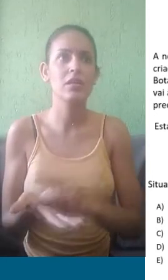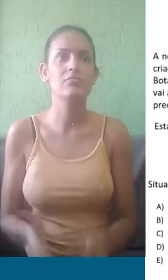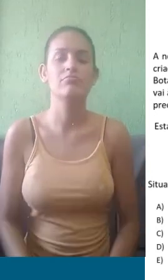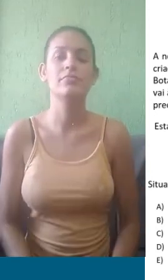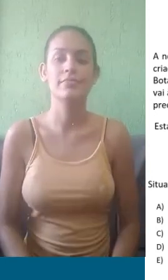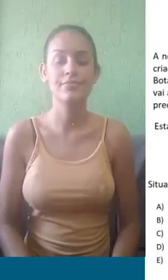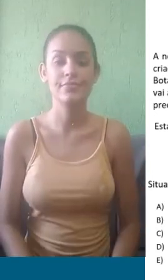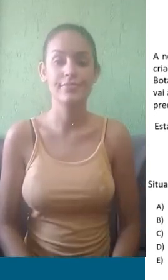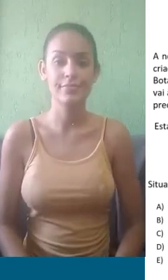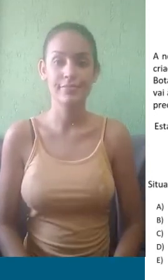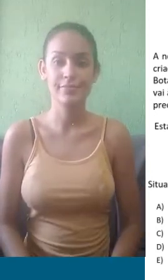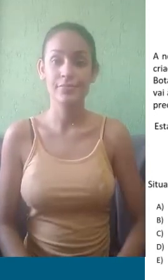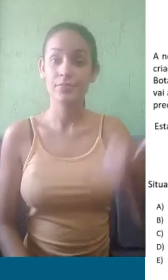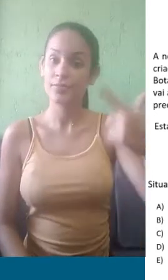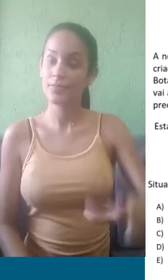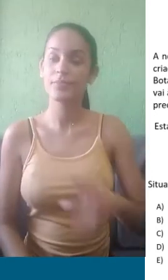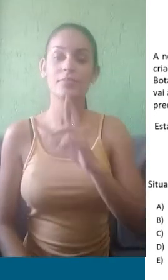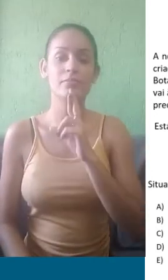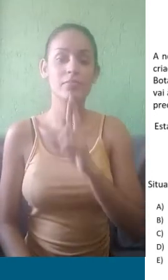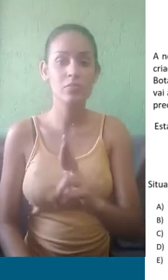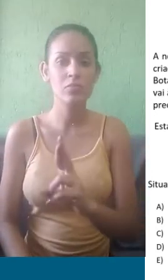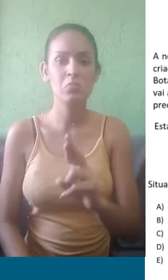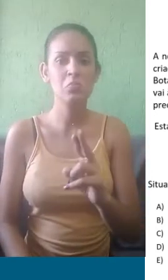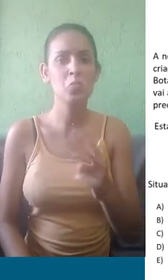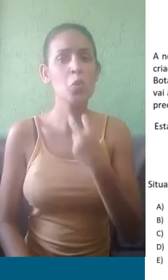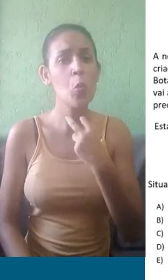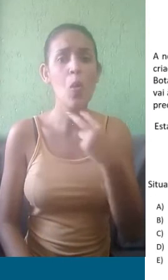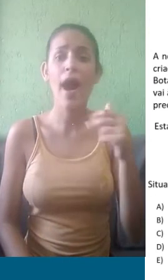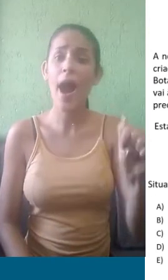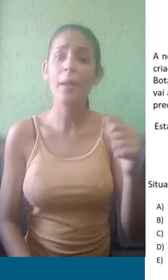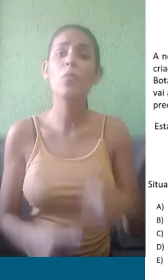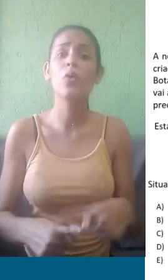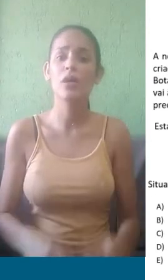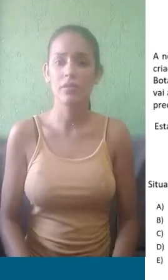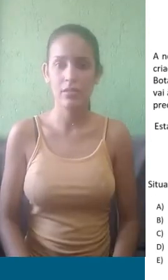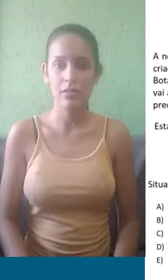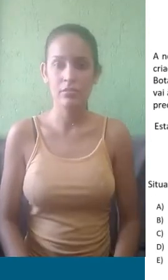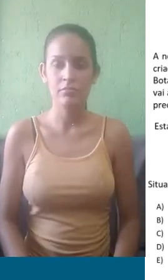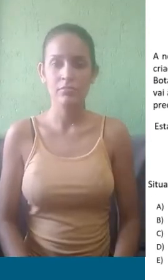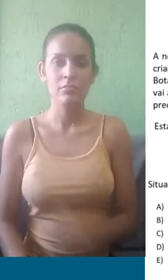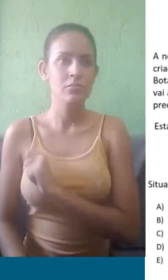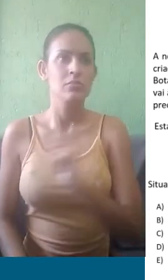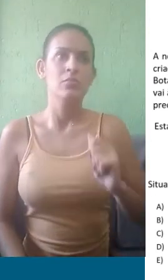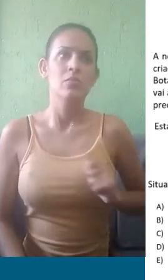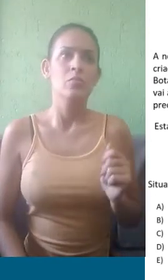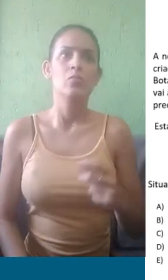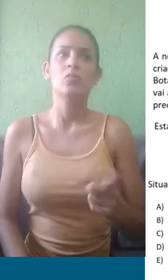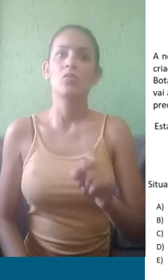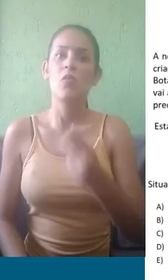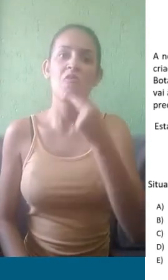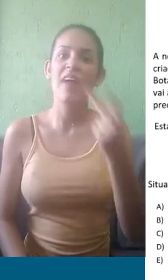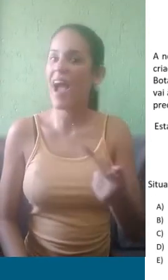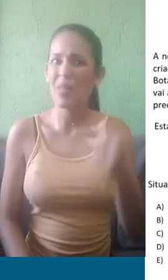Em relação às outras alternativas, não poderia ser a A, por exemplo, porque o autor não se posiciona na aceitação ou